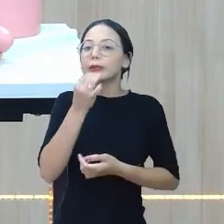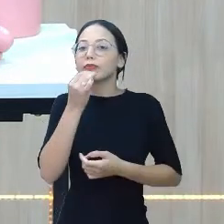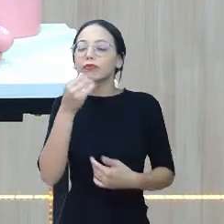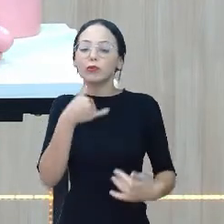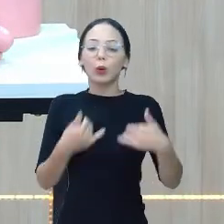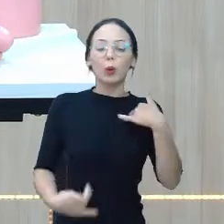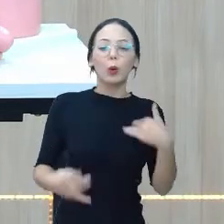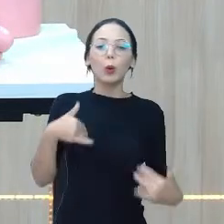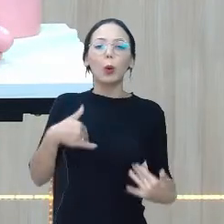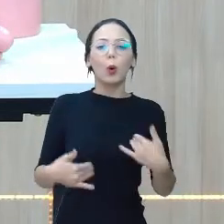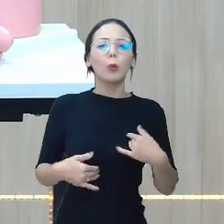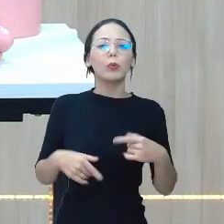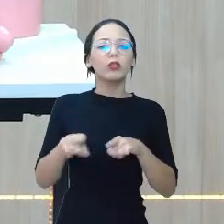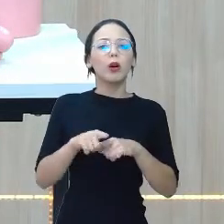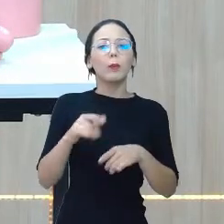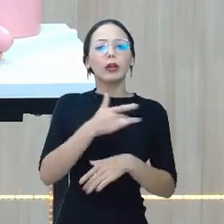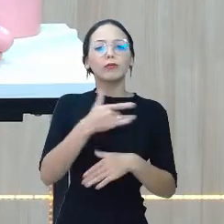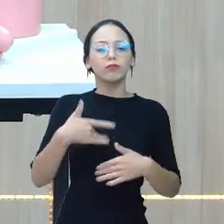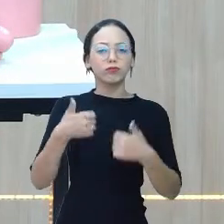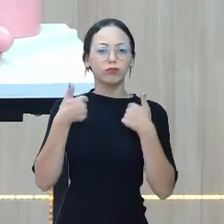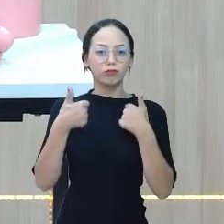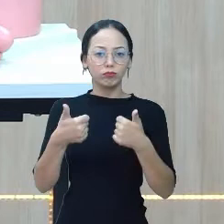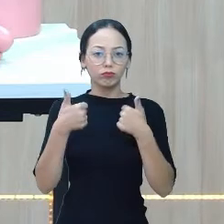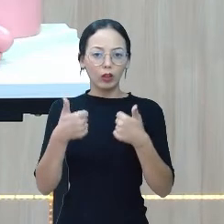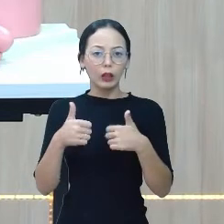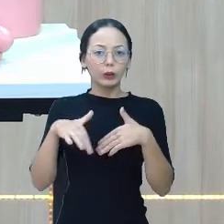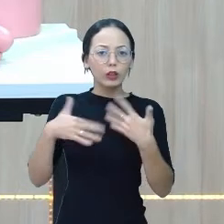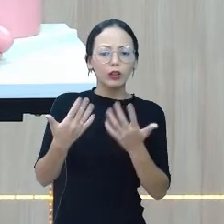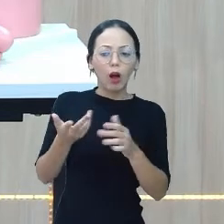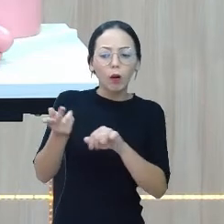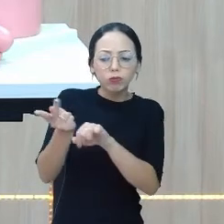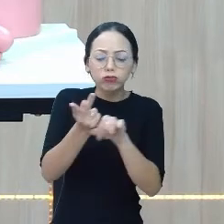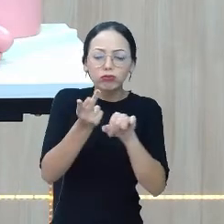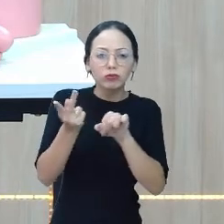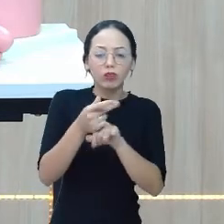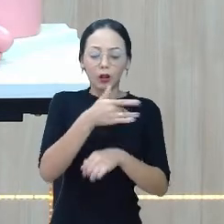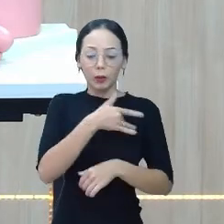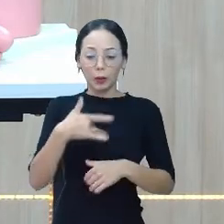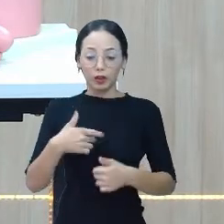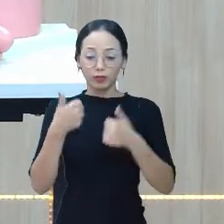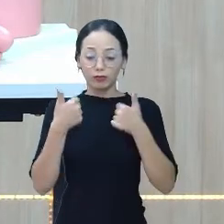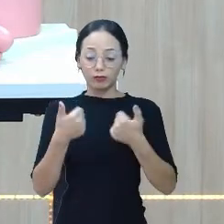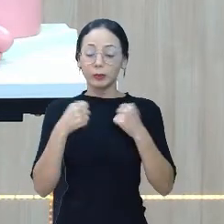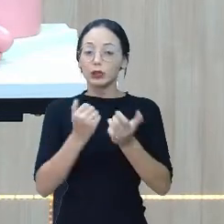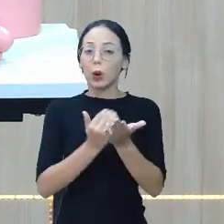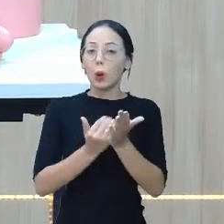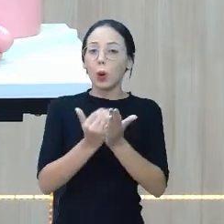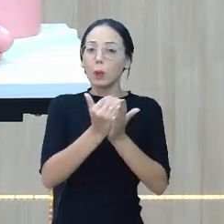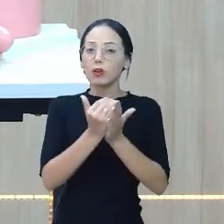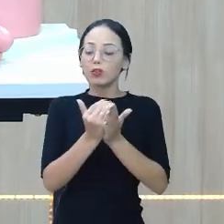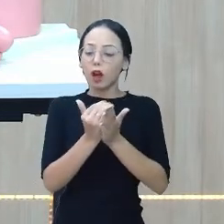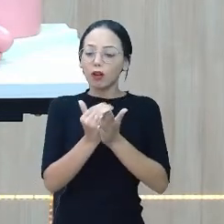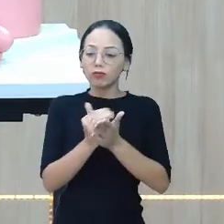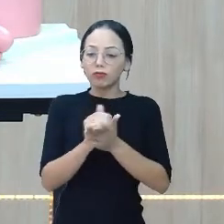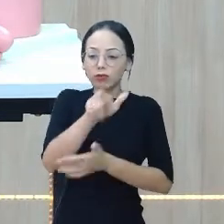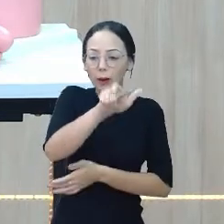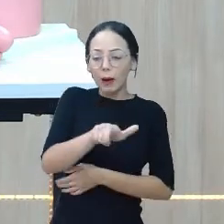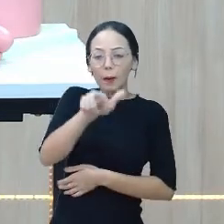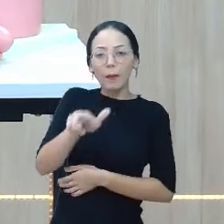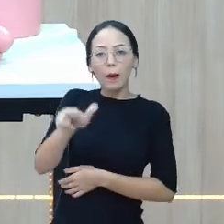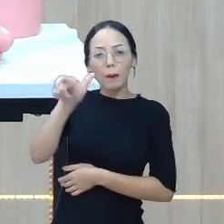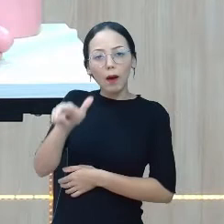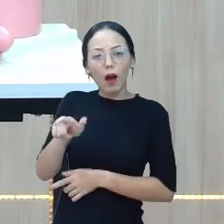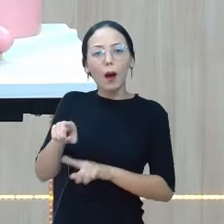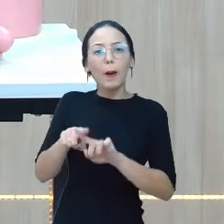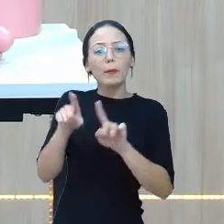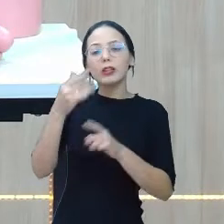nosso corpo e ao bem-estar. Então, uma busca por esse bem-estar, ela deve começar por cada um de nós, né? Mas